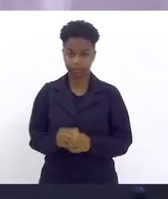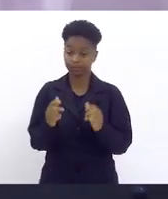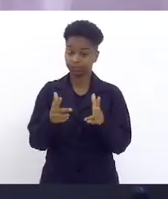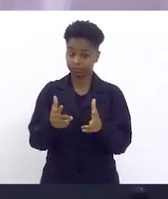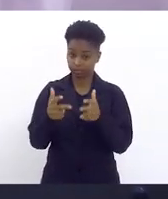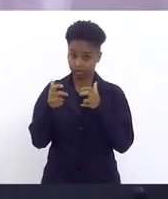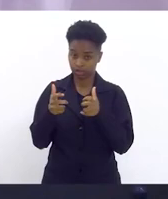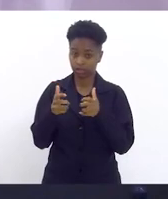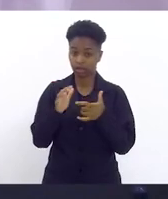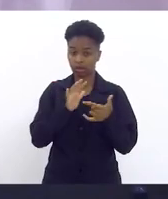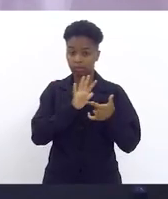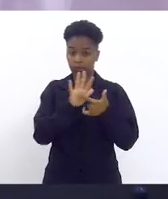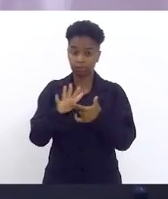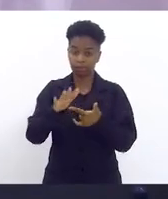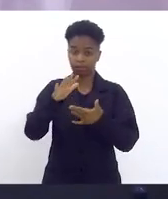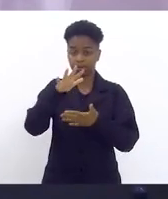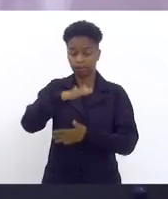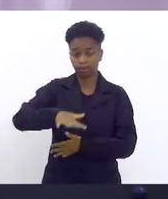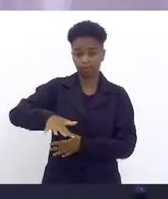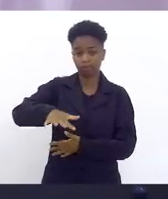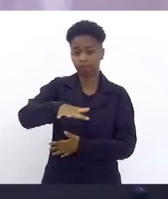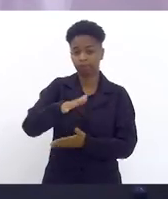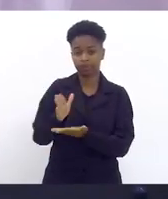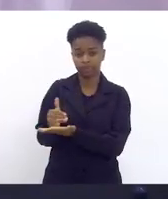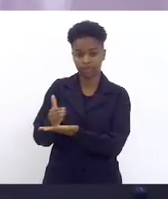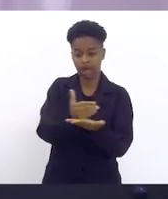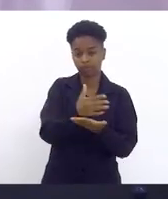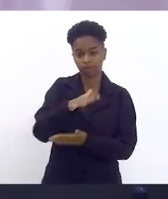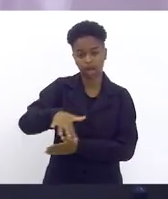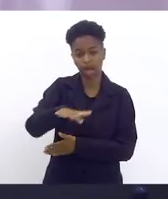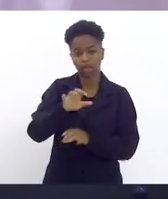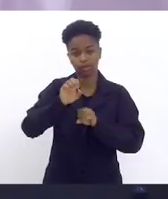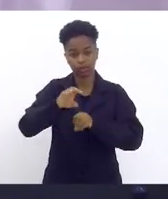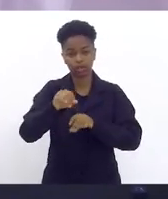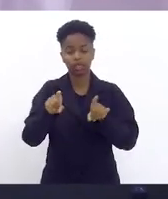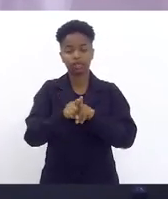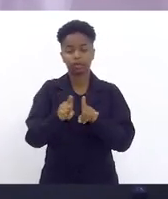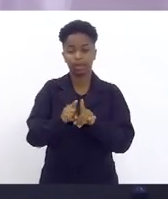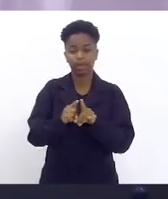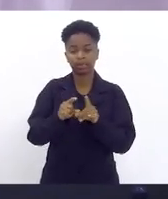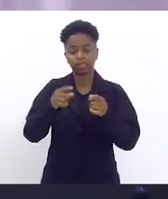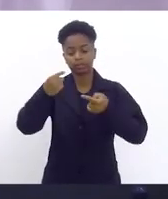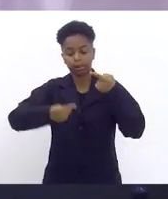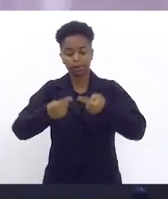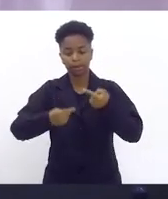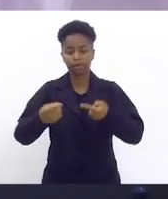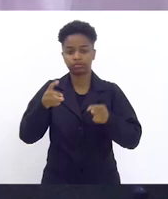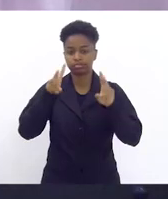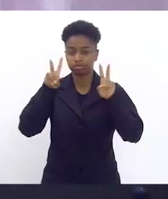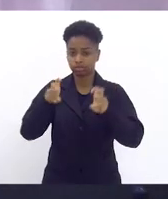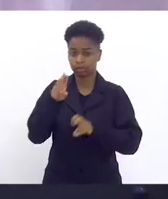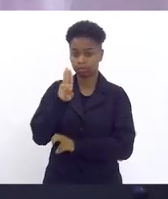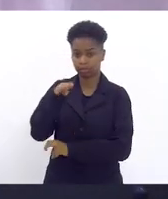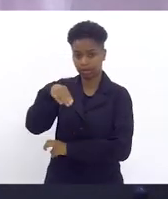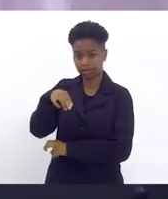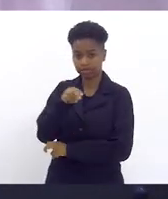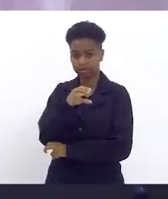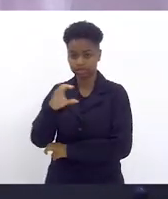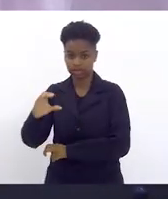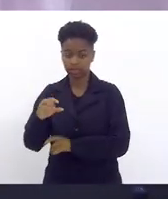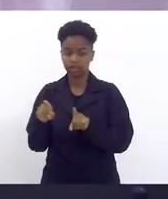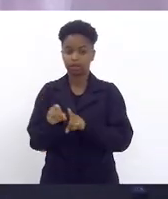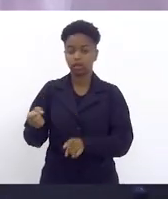indicadores educacionais atualizados e os desdobramentos da bncc e do Novo ensino médio ou ainda